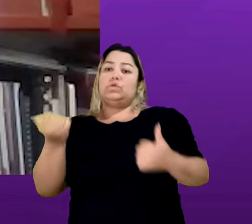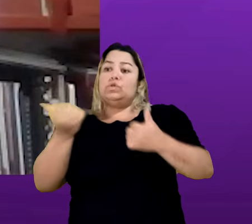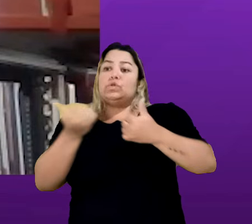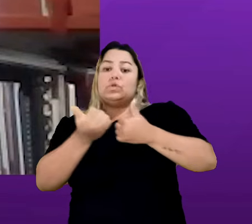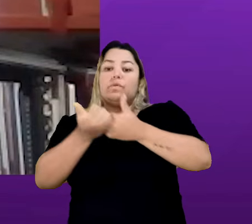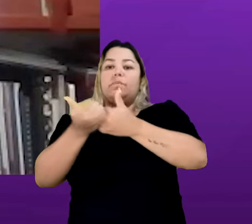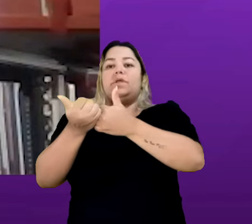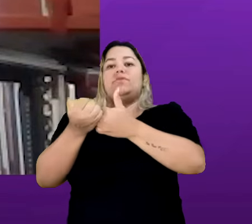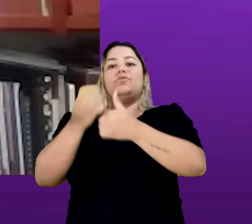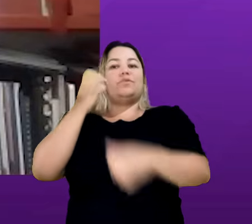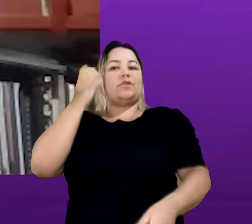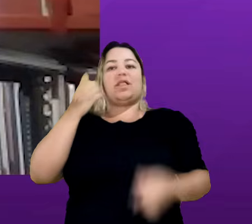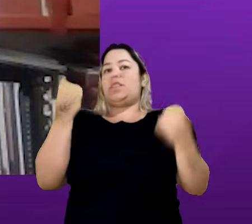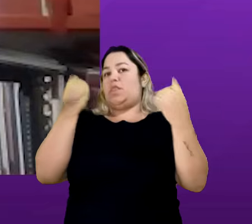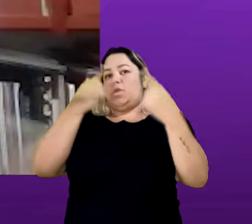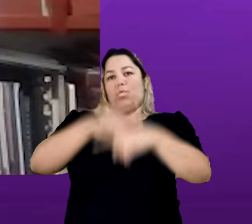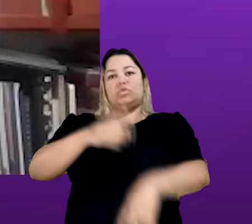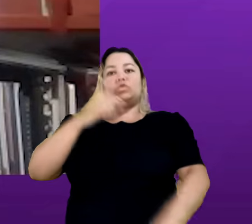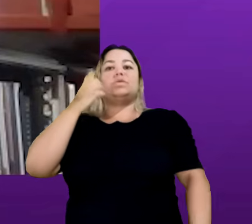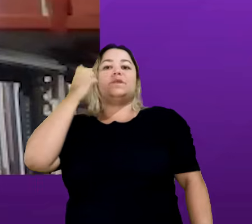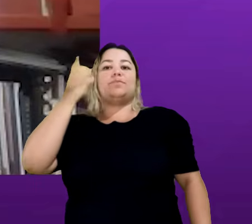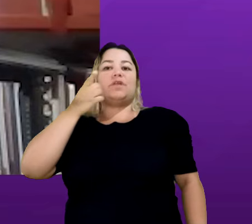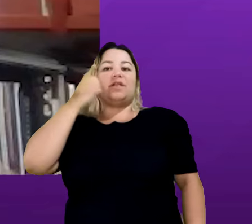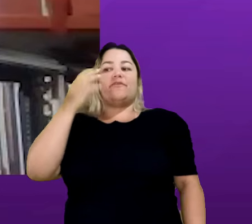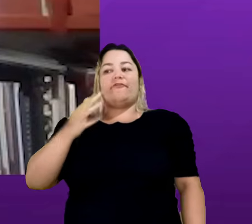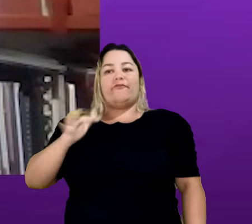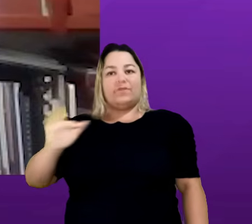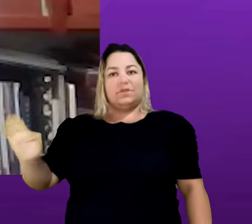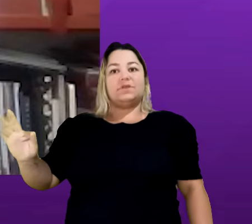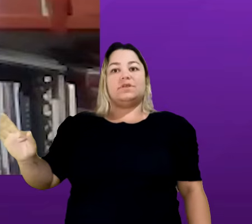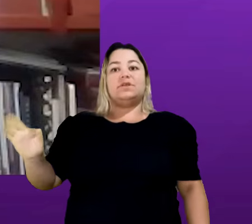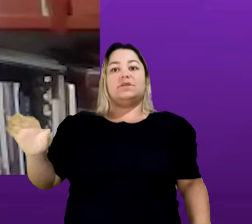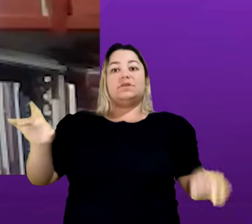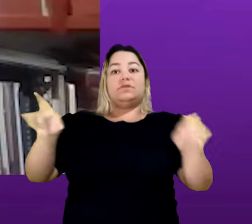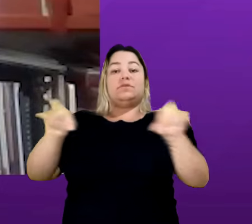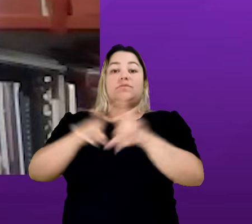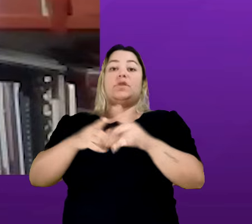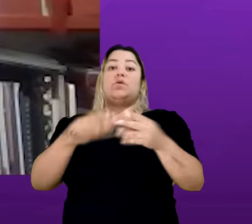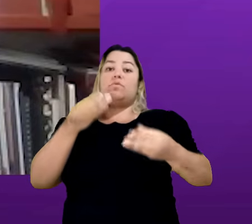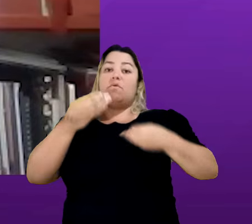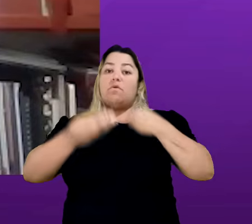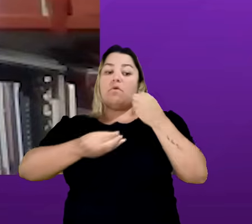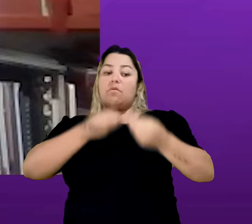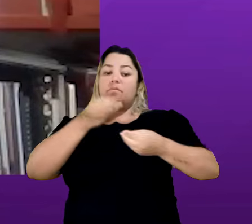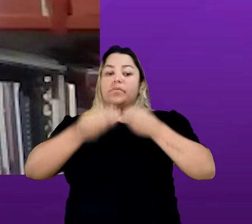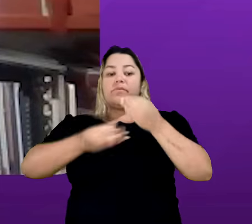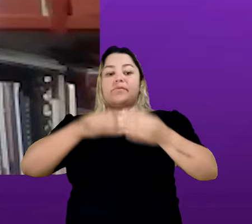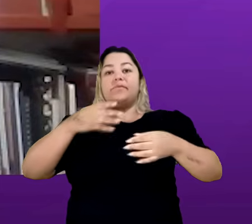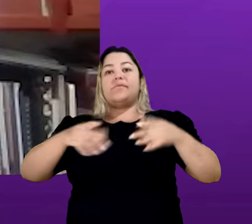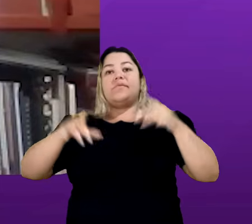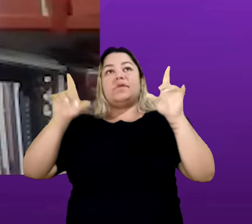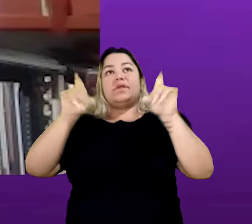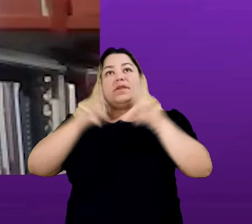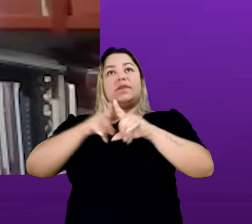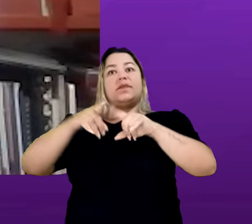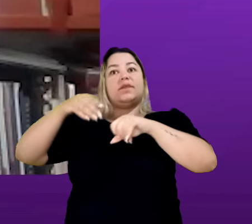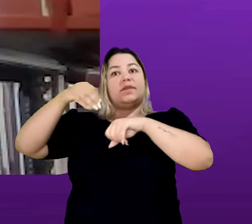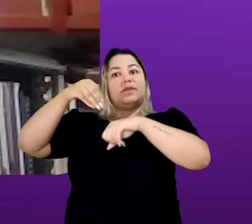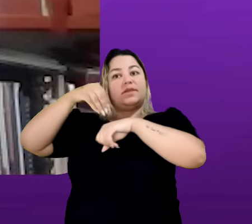contrário, eu sou deputada federal suplente, que eu acho que é uma forma também de engajar, de